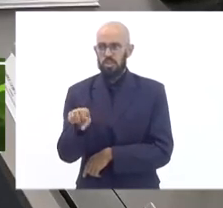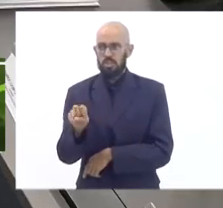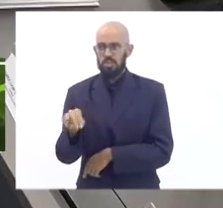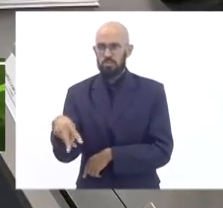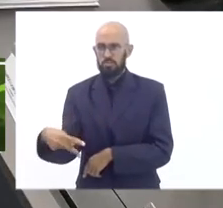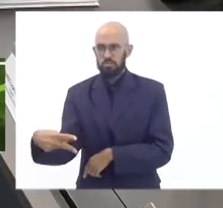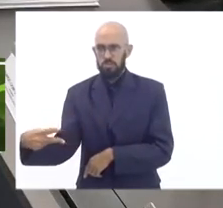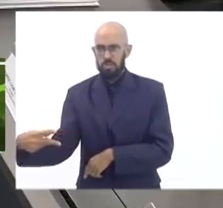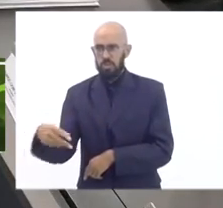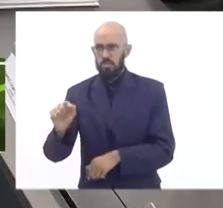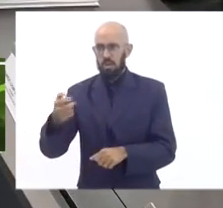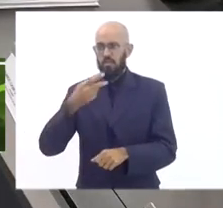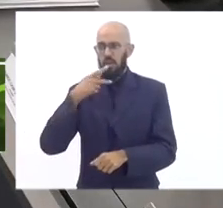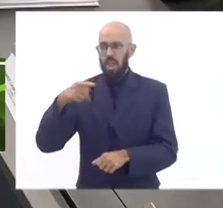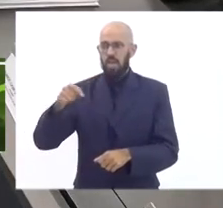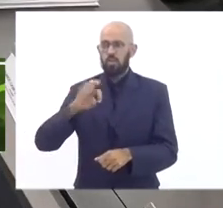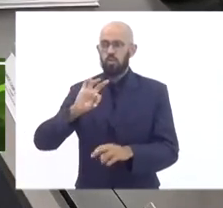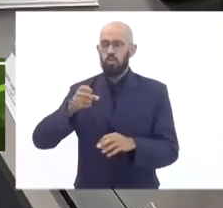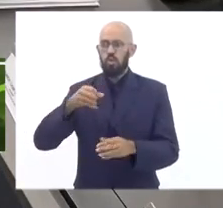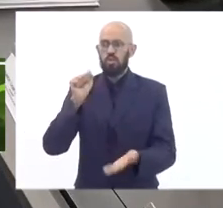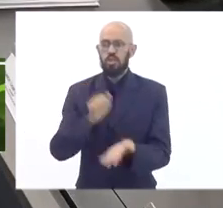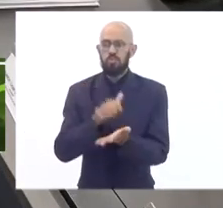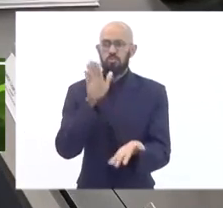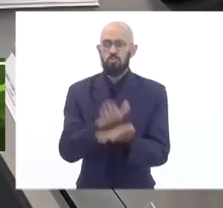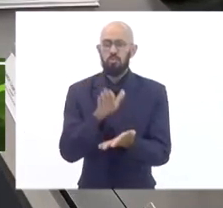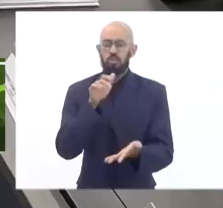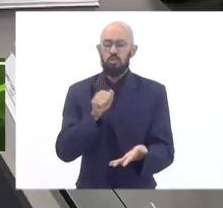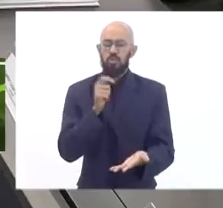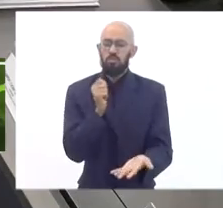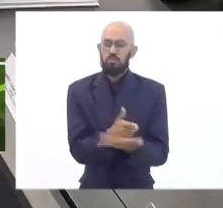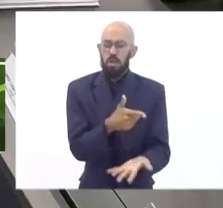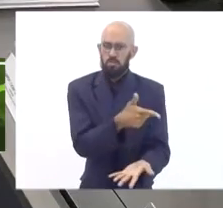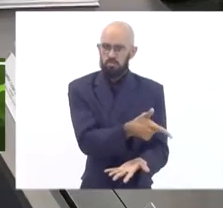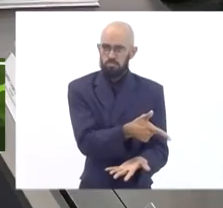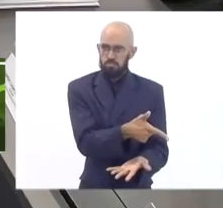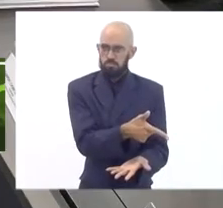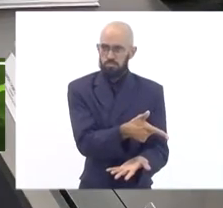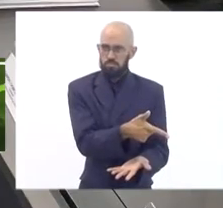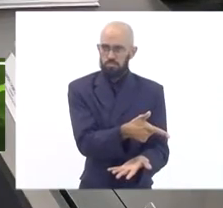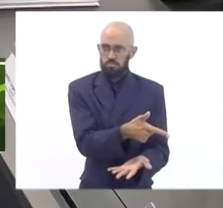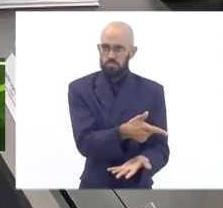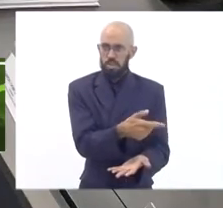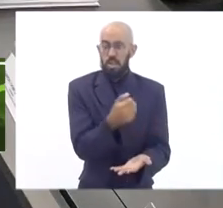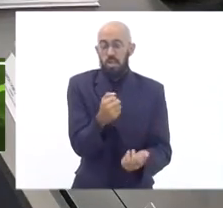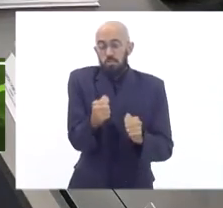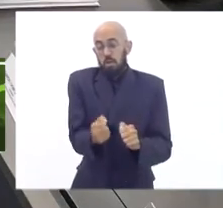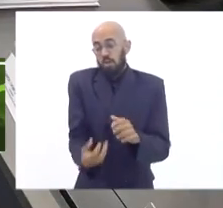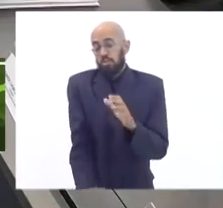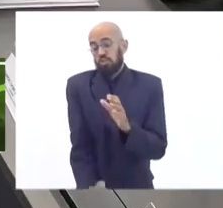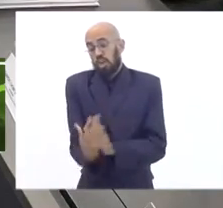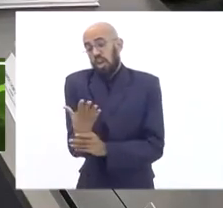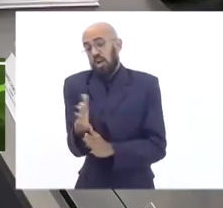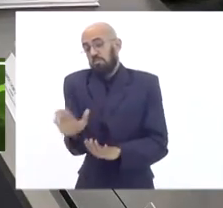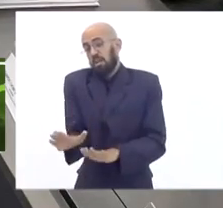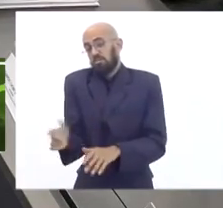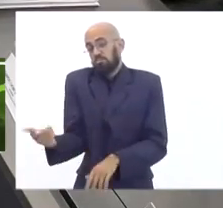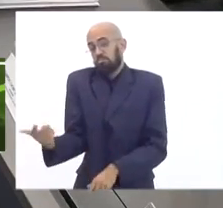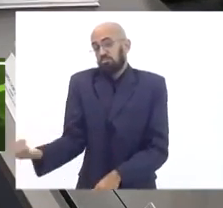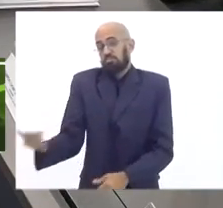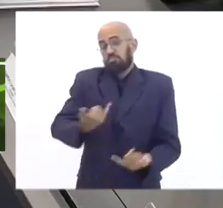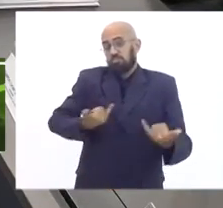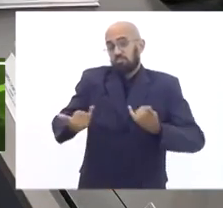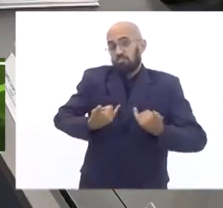a Getransp notifica a concessionária, no caso a Supervia. Depois da notificação, que ele pode gerar, né, uma multa ou